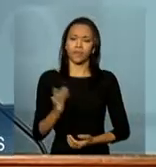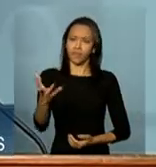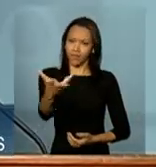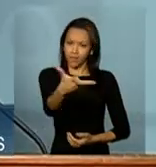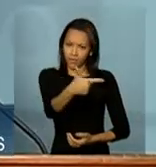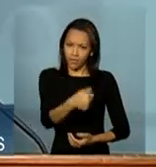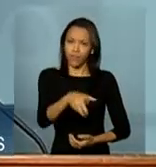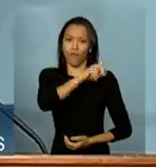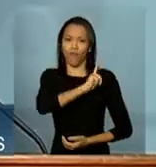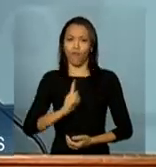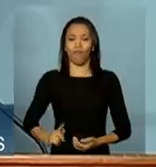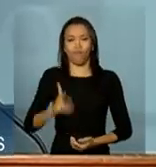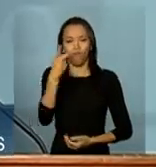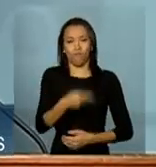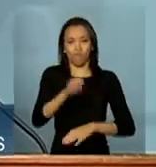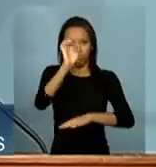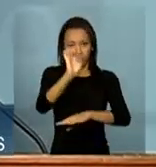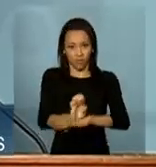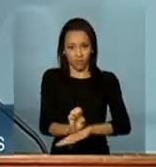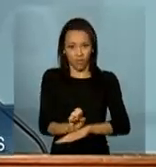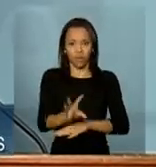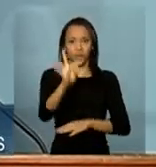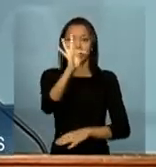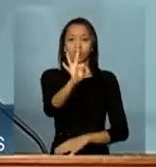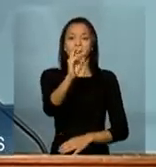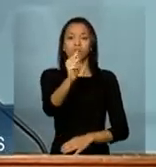excelentíssimo senhor governador do Estado, Tarso Genro,